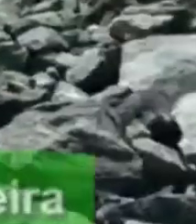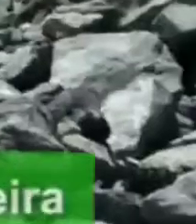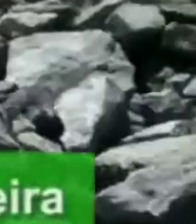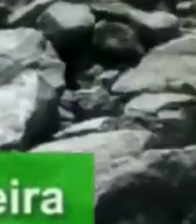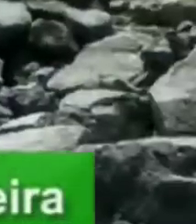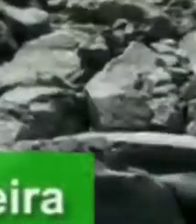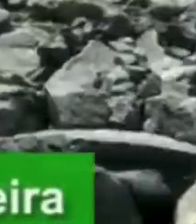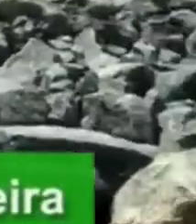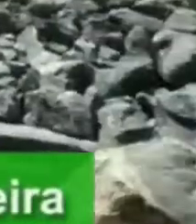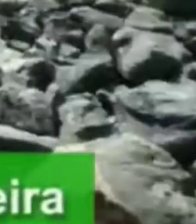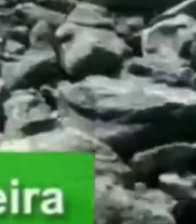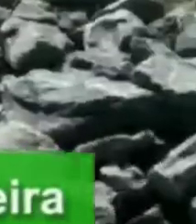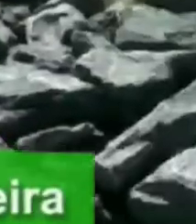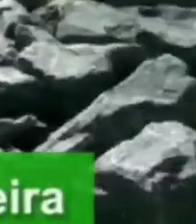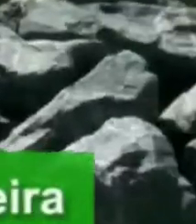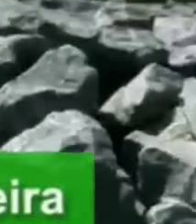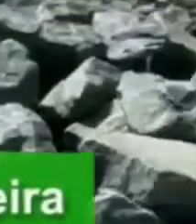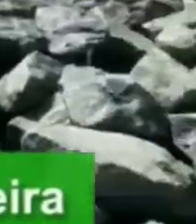Tchau.